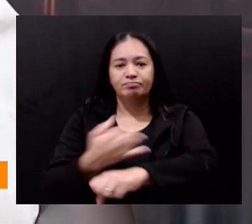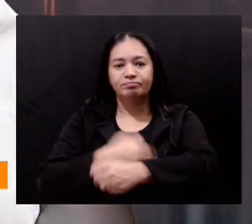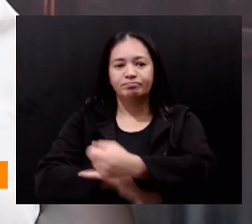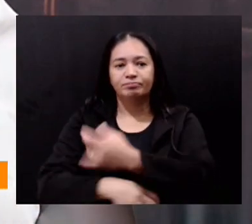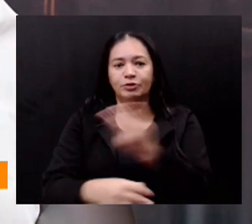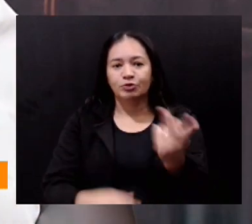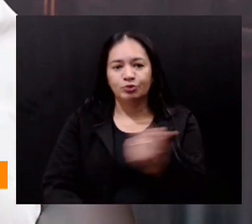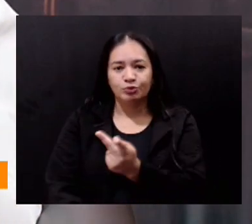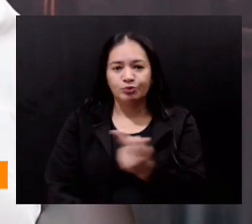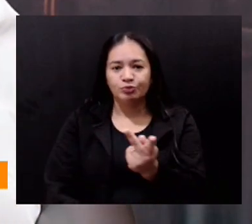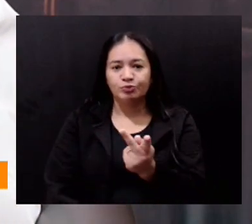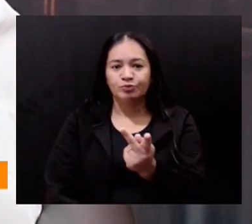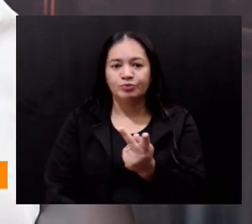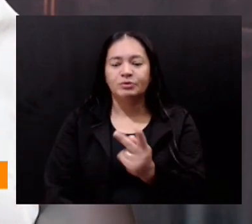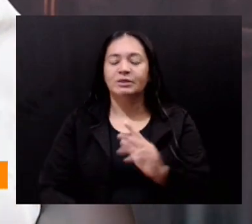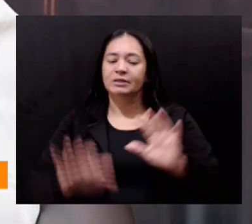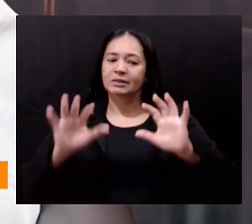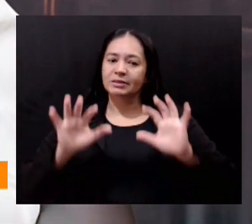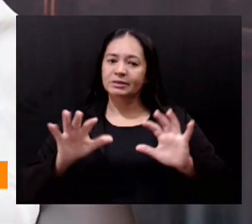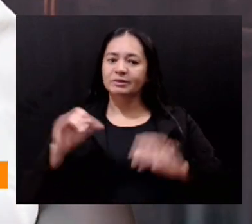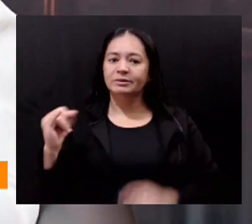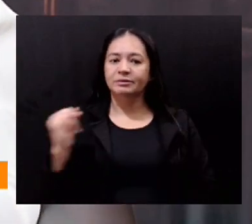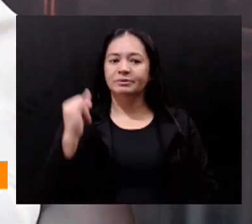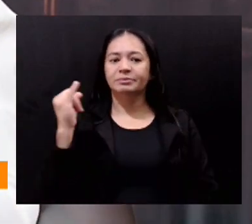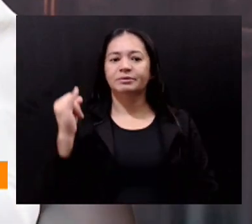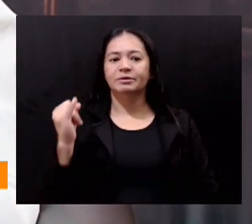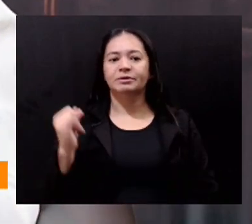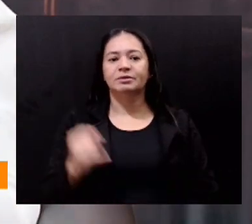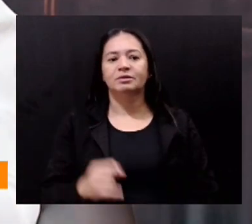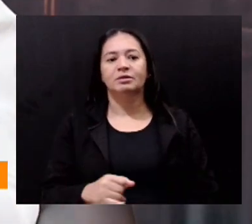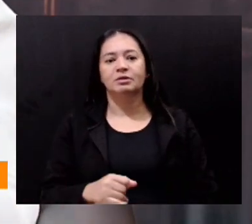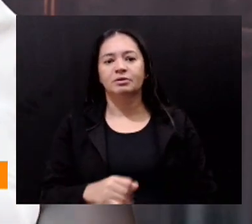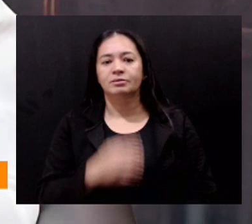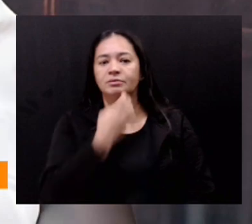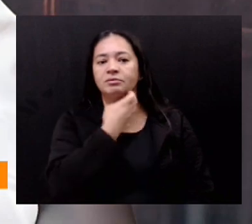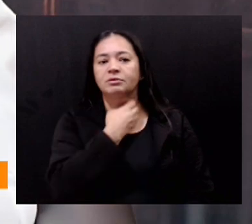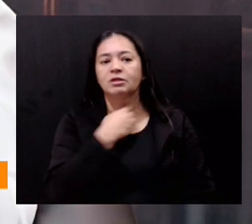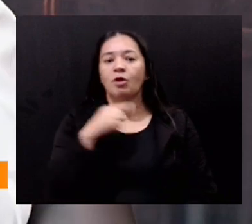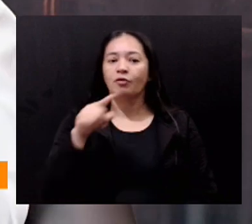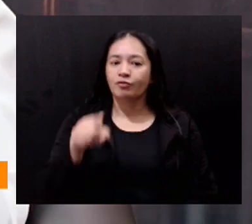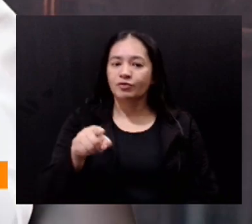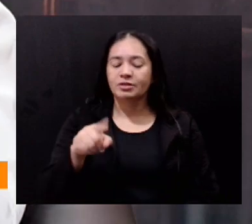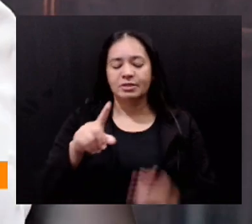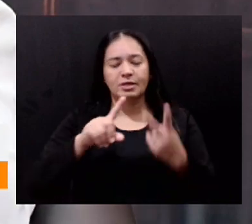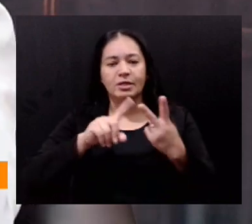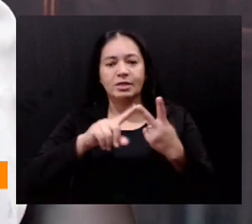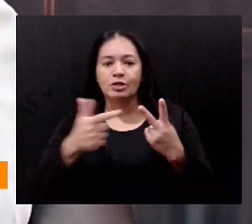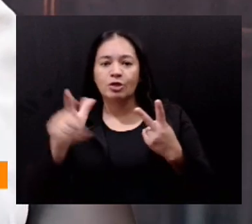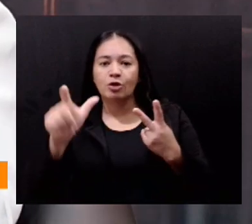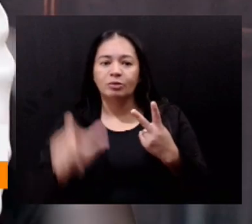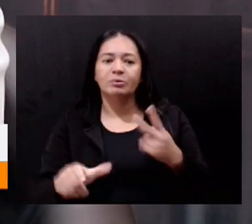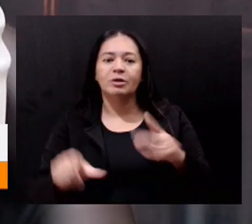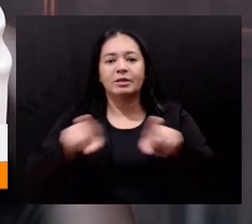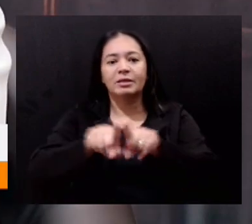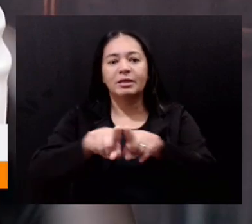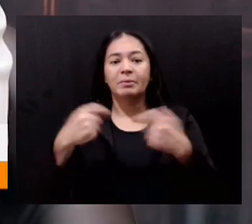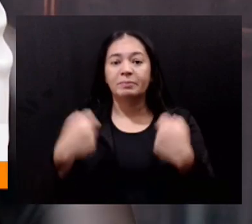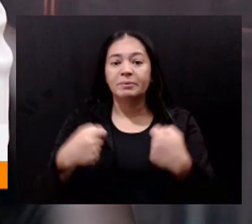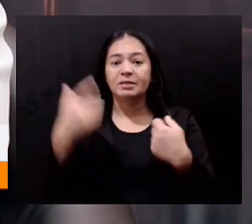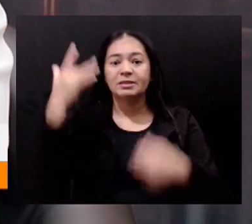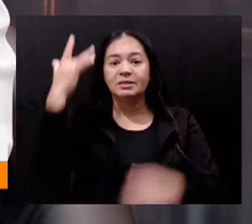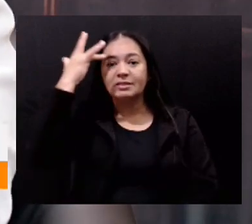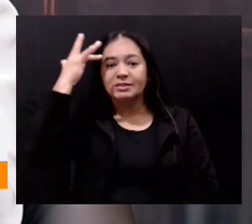isso é muito importante, né. Não só você, mas o outro também amadurecer e o quanto vocês conseguem caminhar